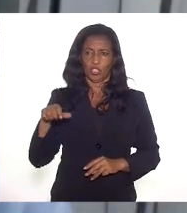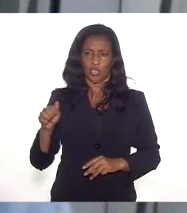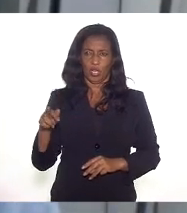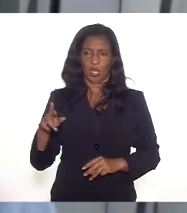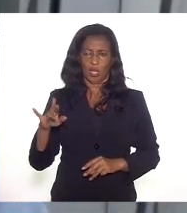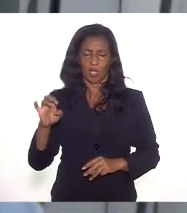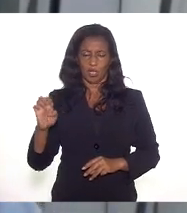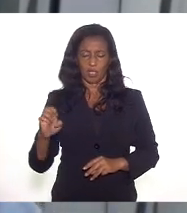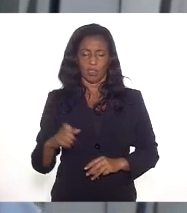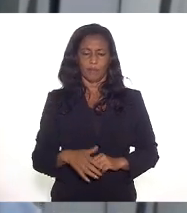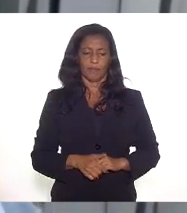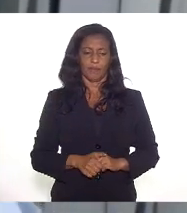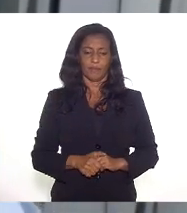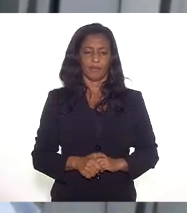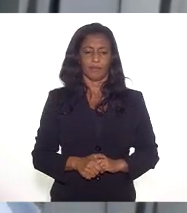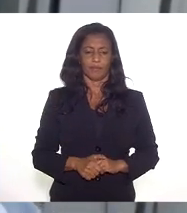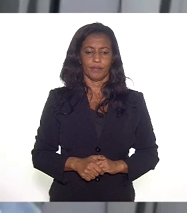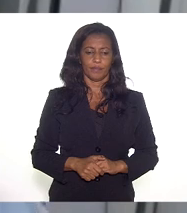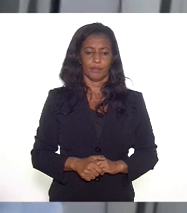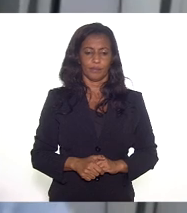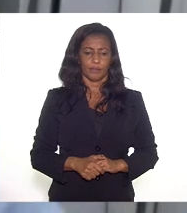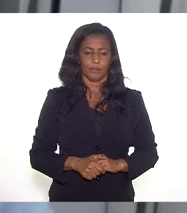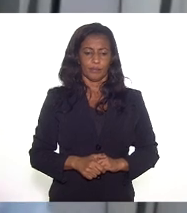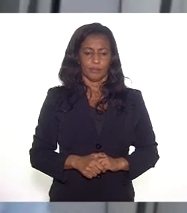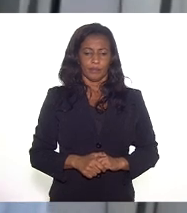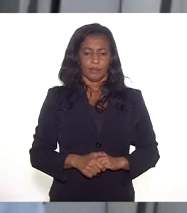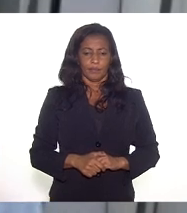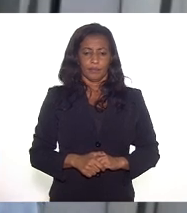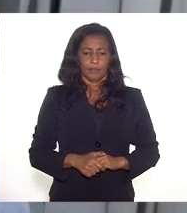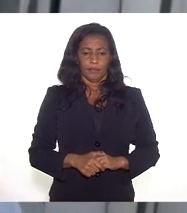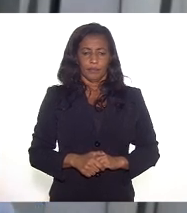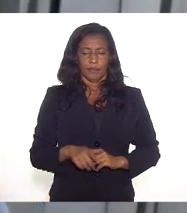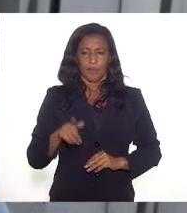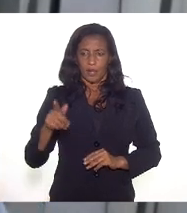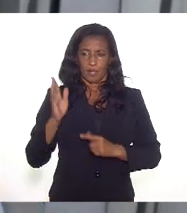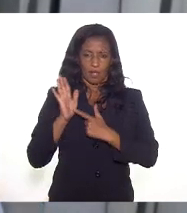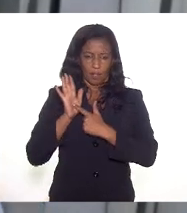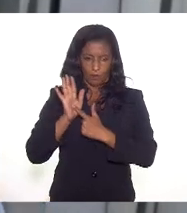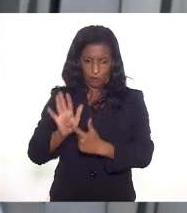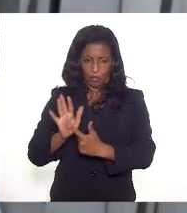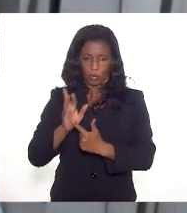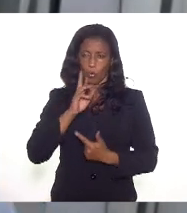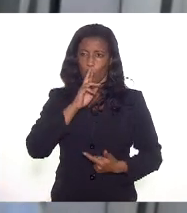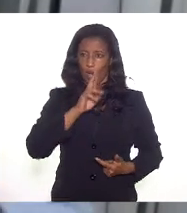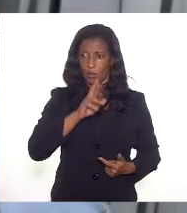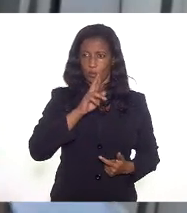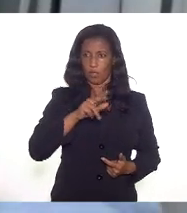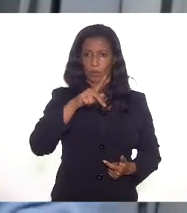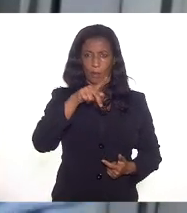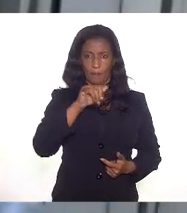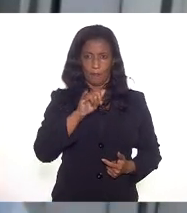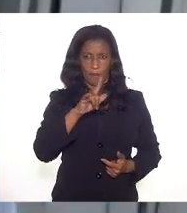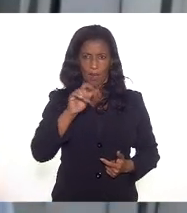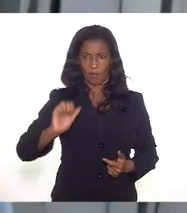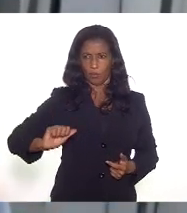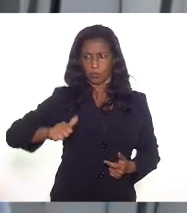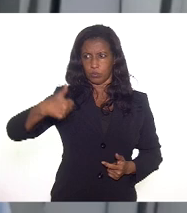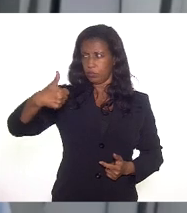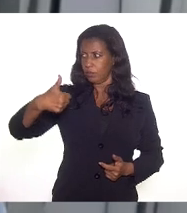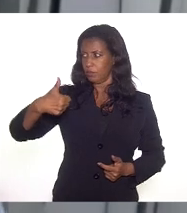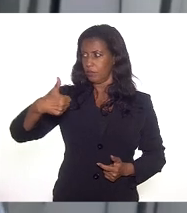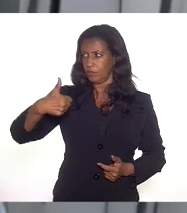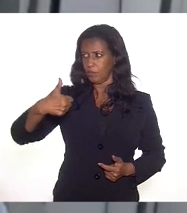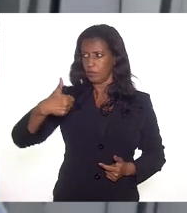eu trago depois o nome correto dos autores, que revelam que os resultados do PNAIC foram positivos